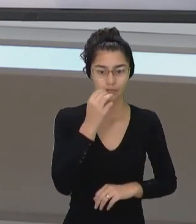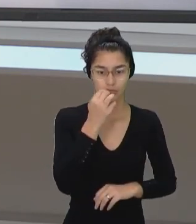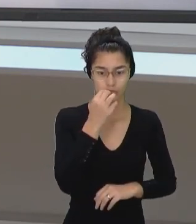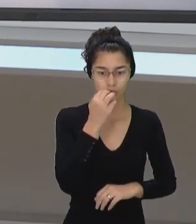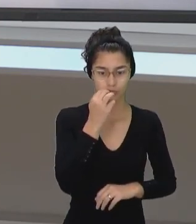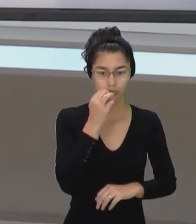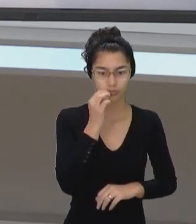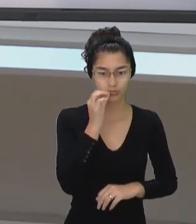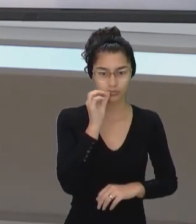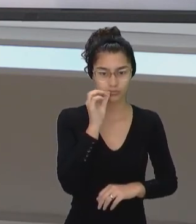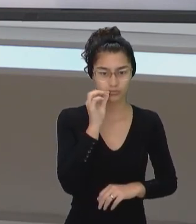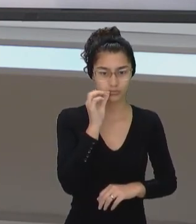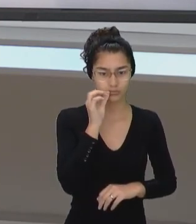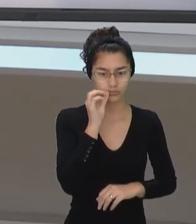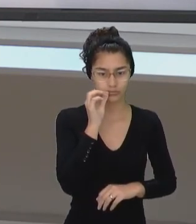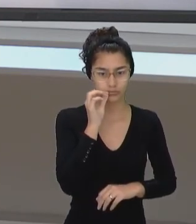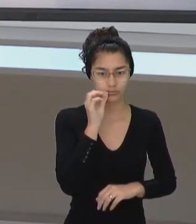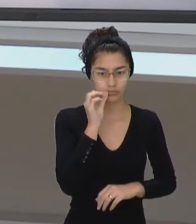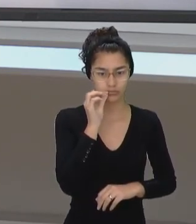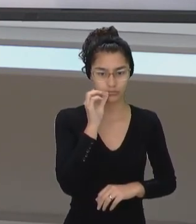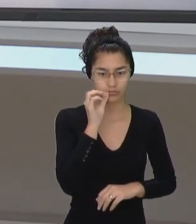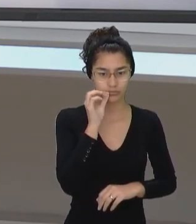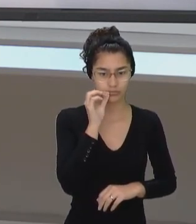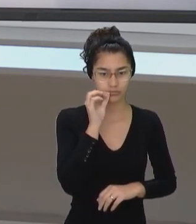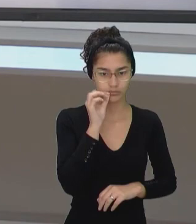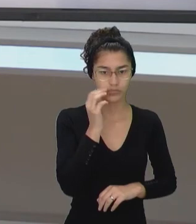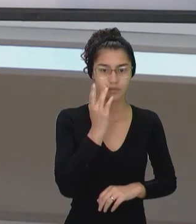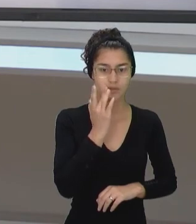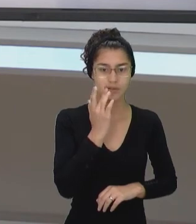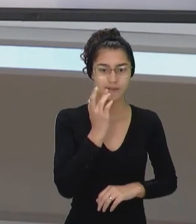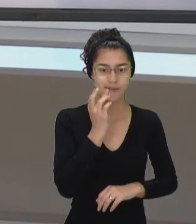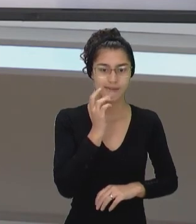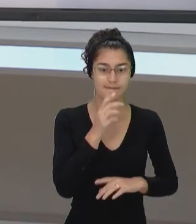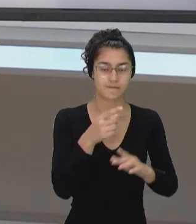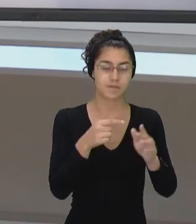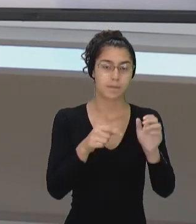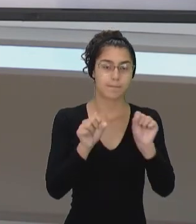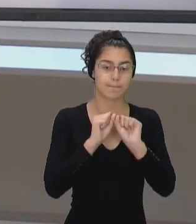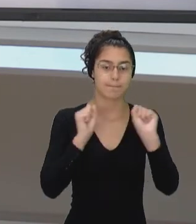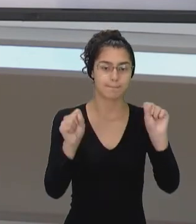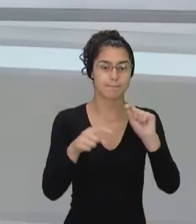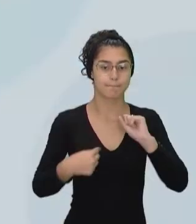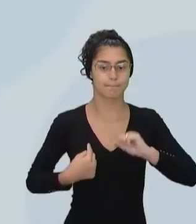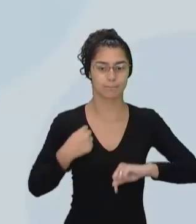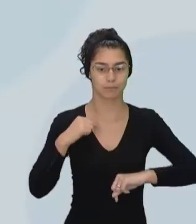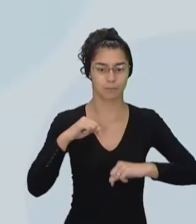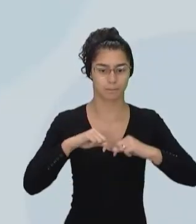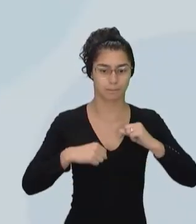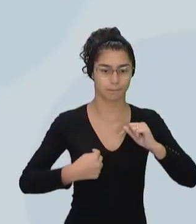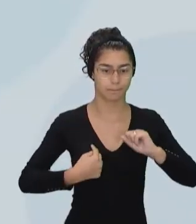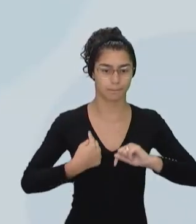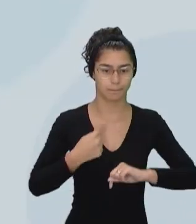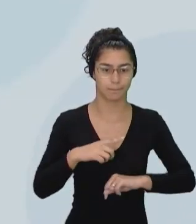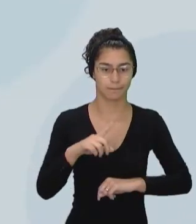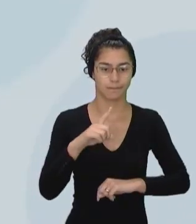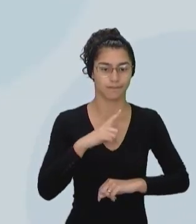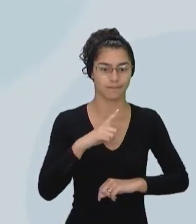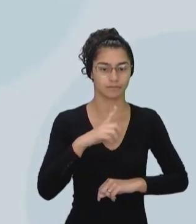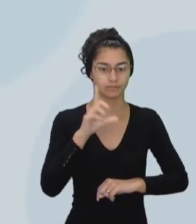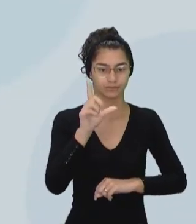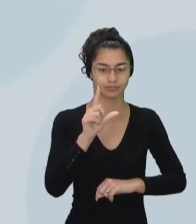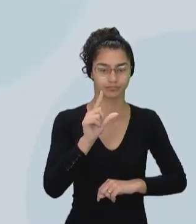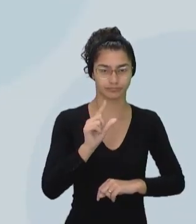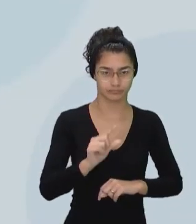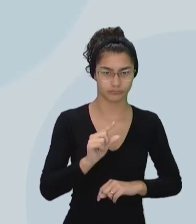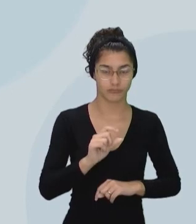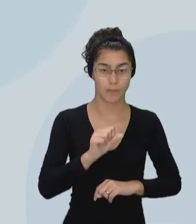outra consequência, olha só, questão ali, olha, do sistema circulatório, vai aparecer aí na tela para vocês. Então, a gente tem uma redução